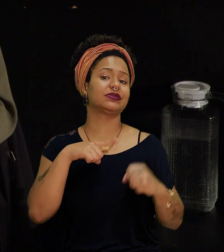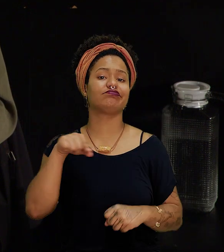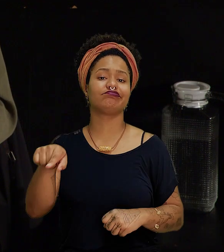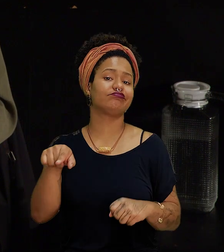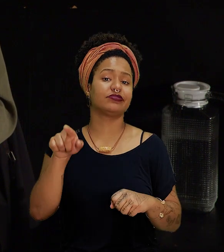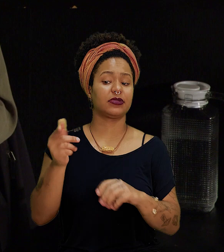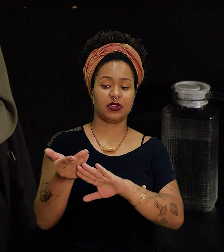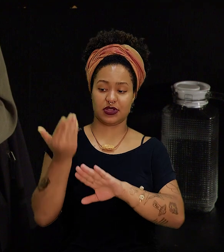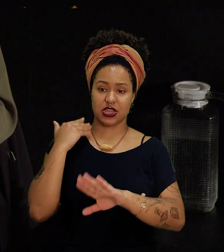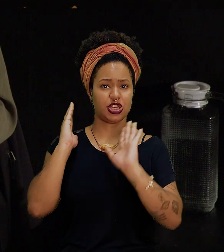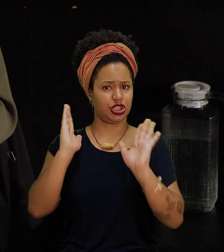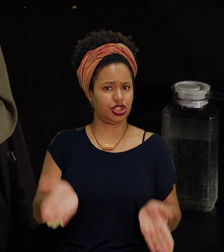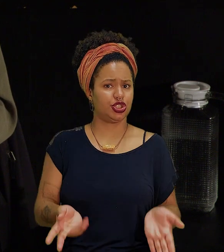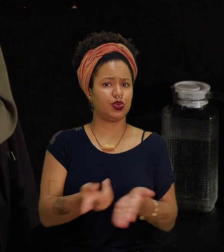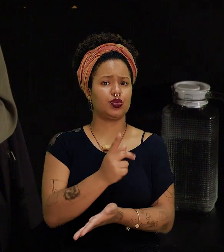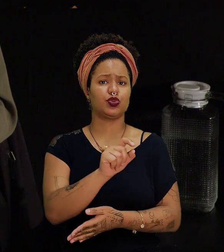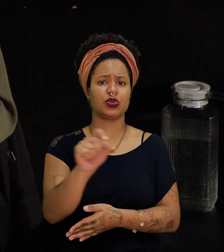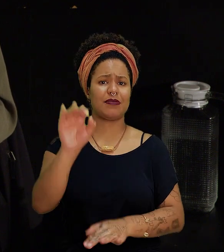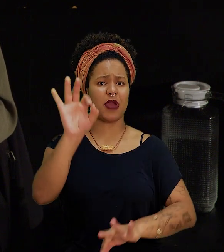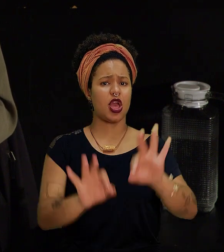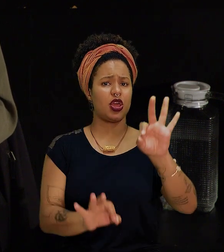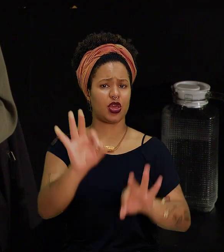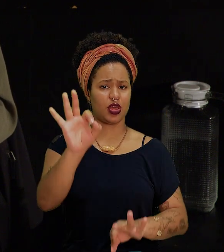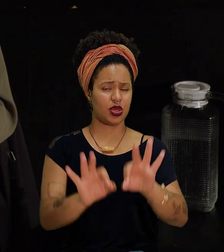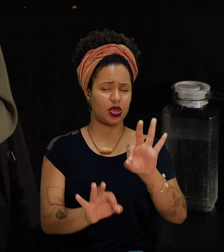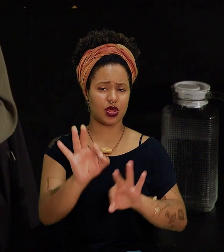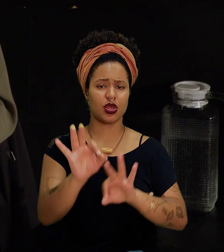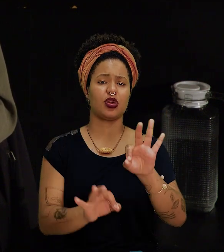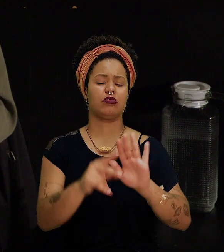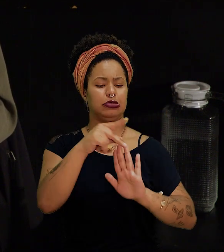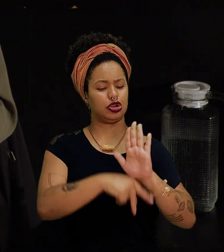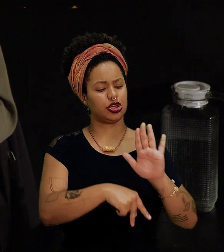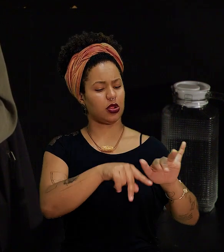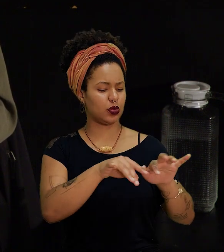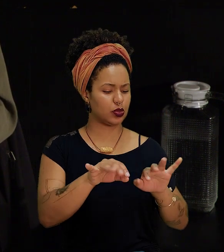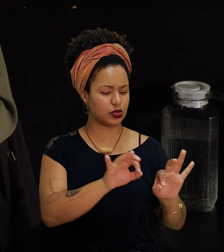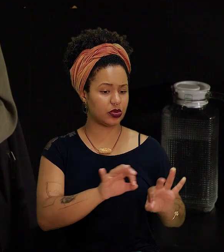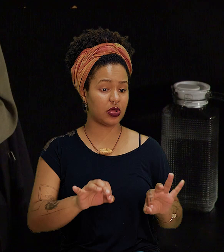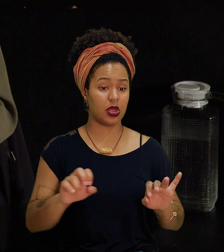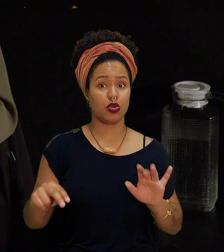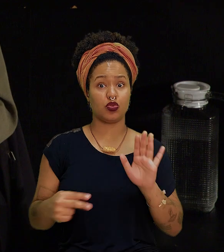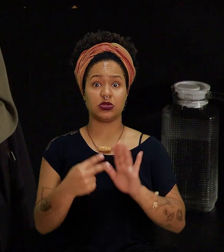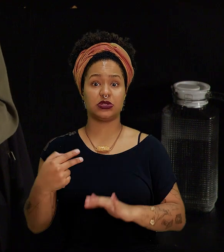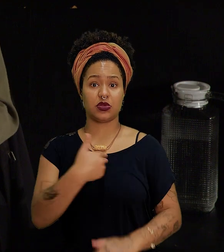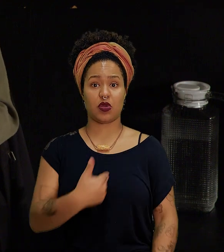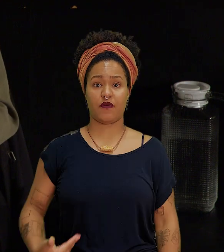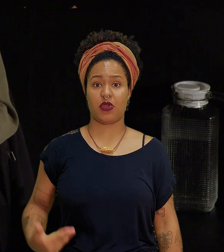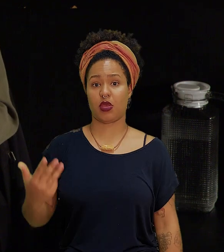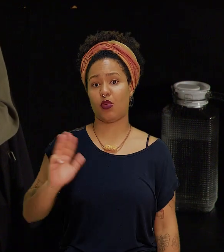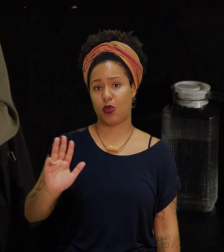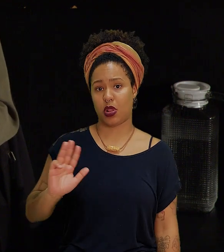usina que tinha sido já projetada no segundo governo